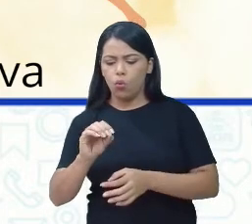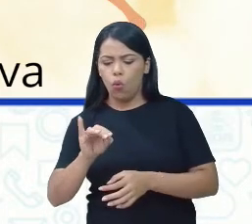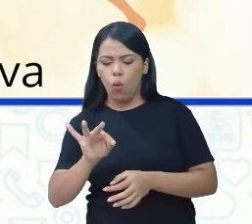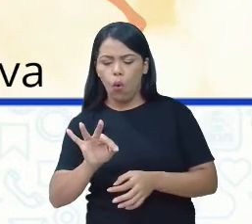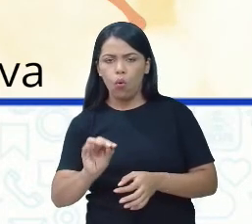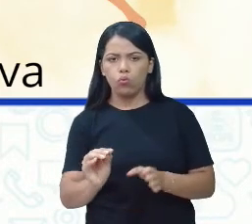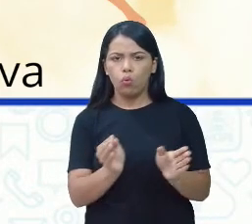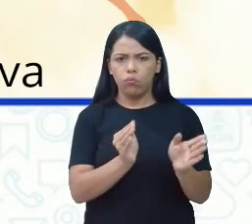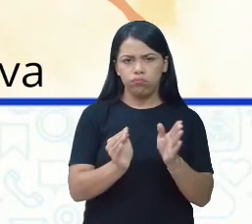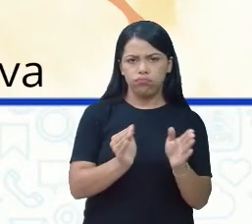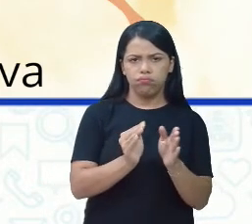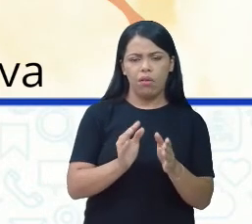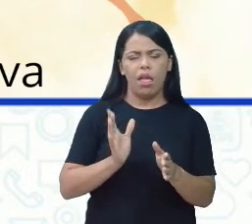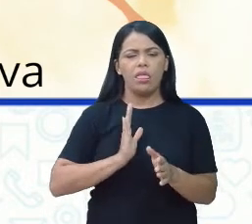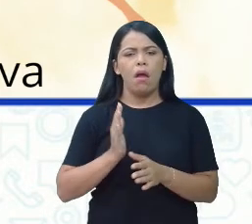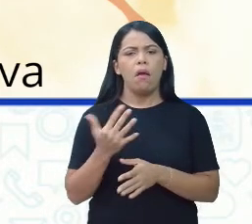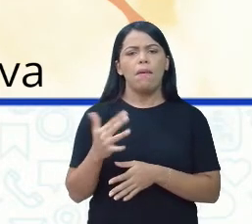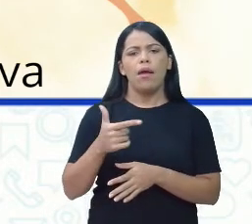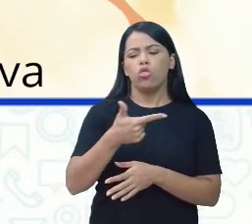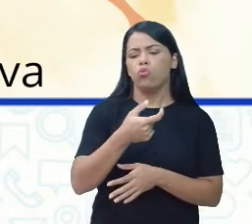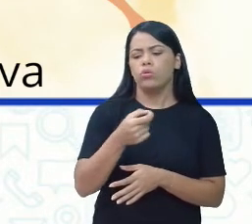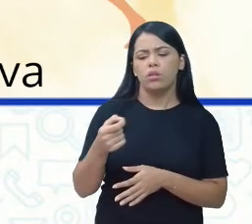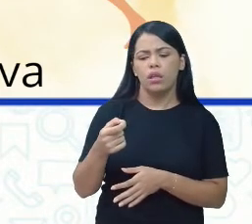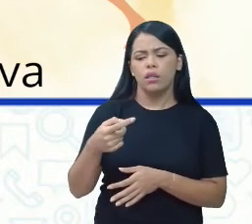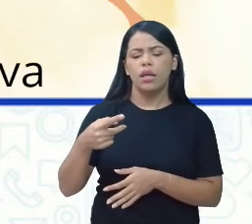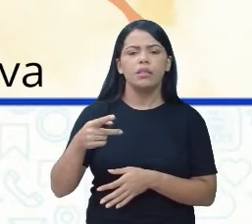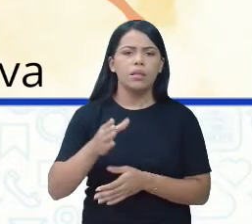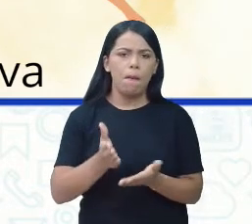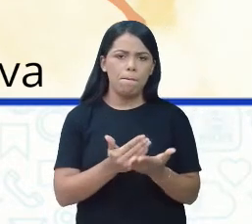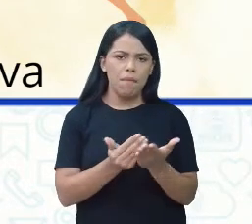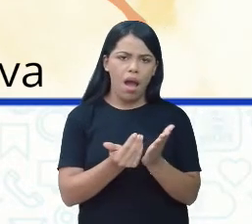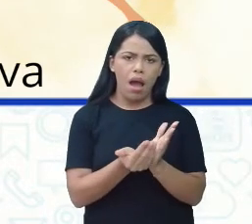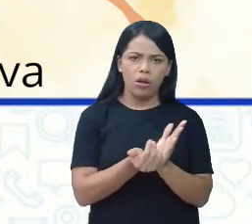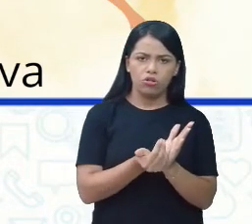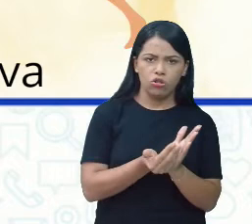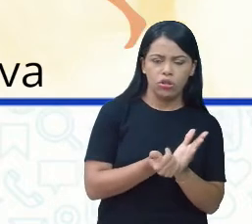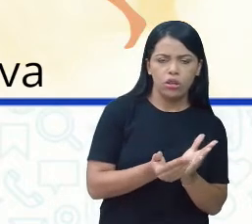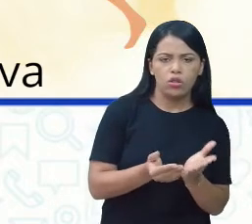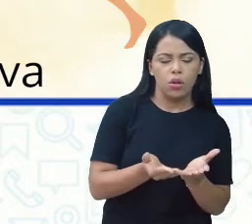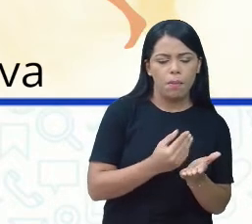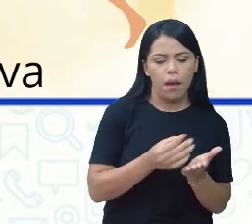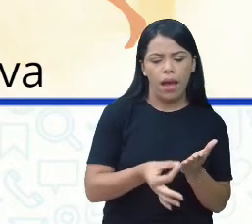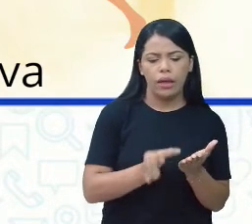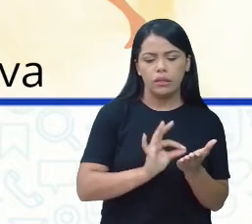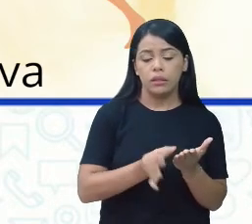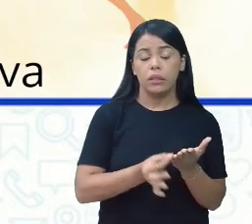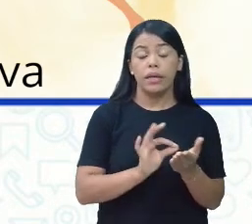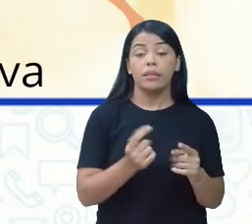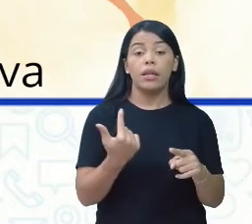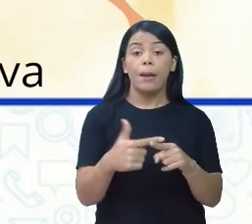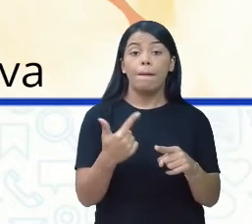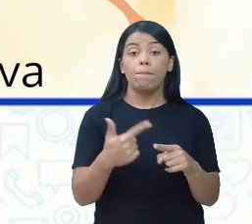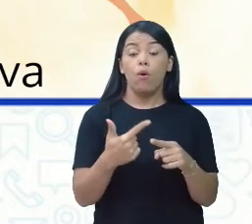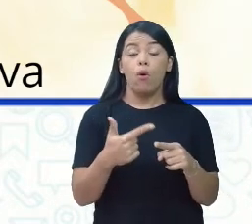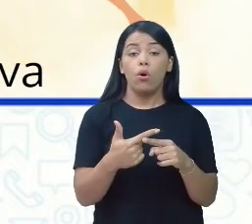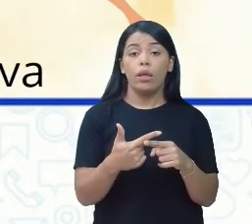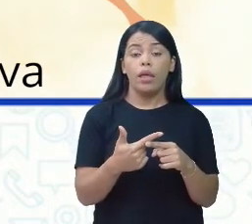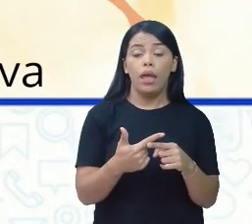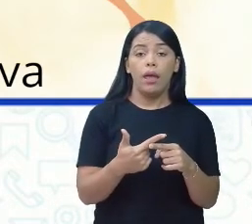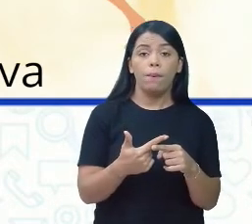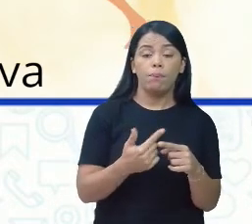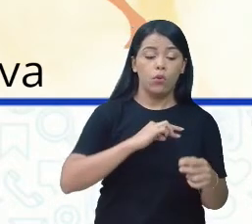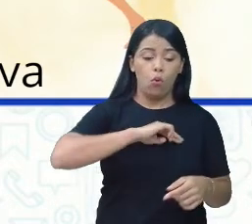em termos de aproximadamente 200 páginas, tá certo? Então ela é entre uma coisa e outra, porque o conto ele é muito curto e o romance ele é